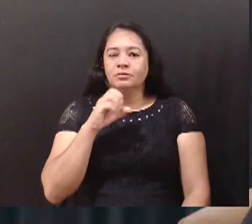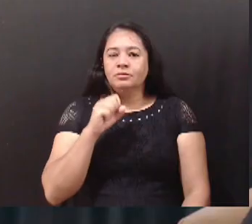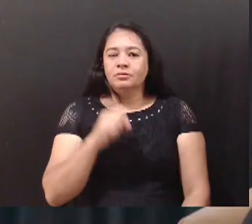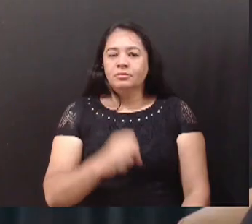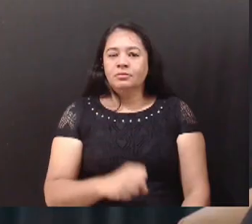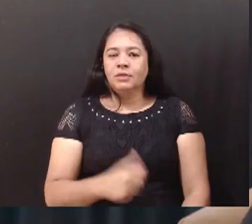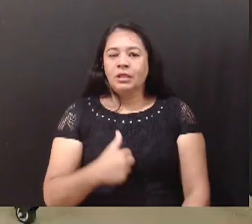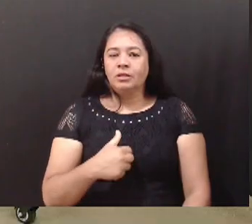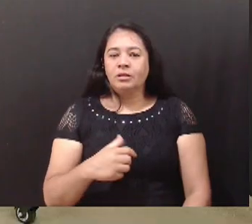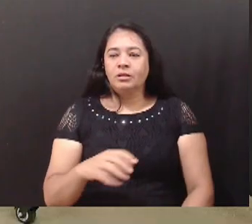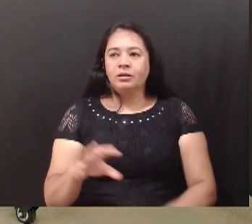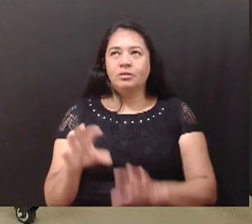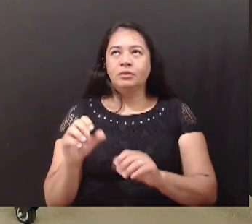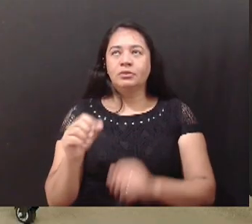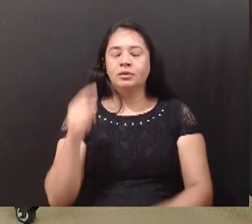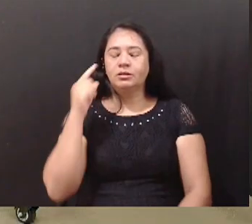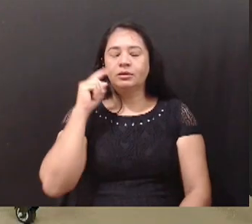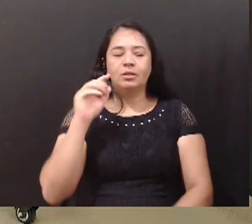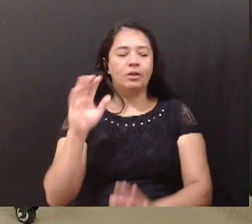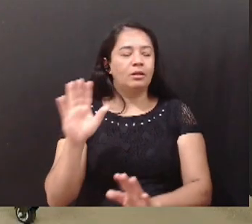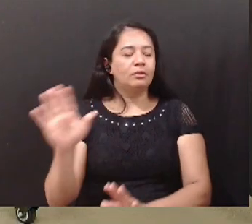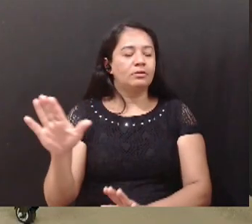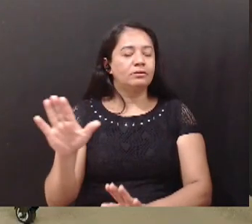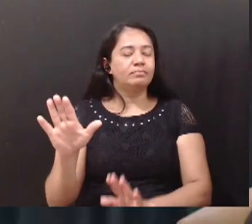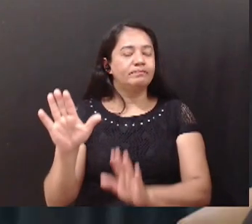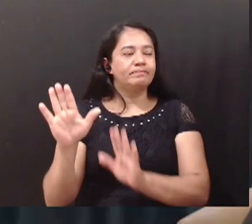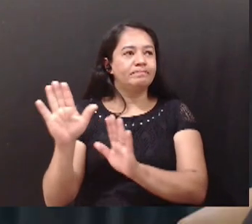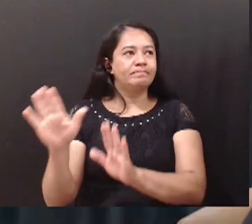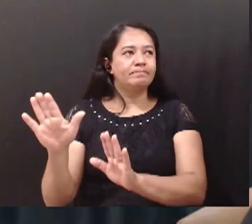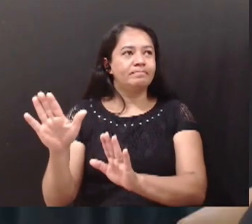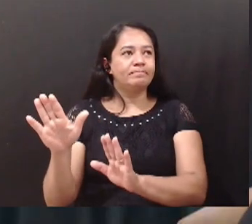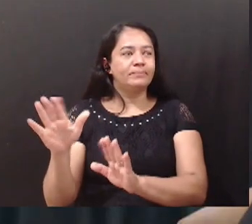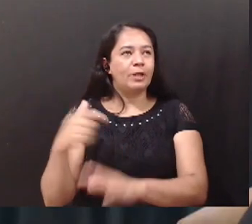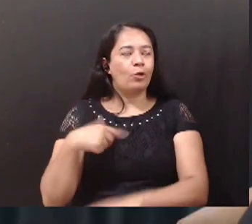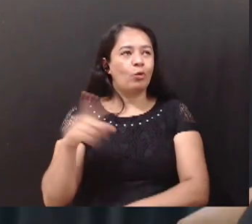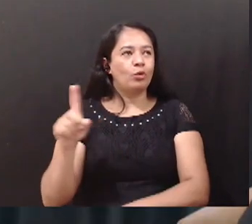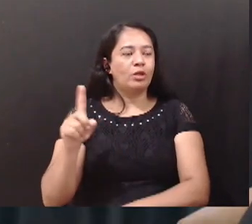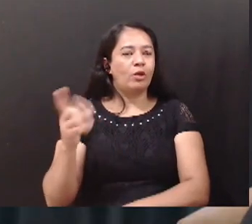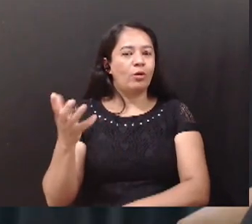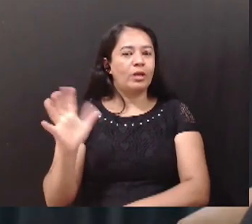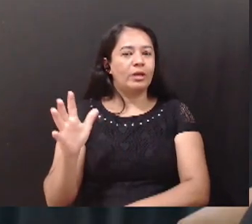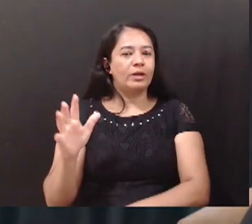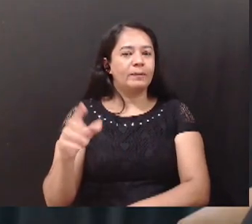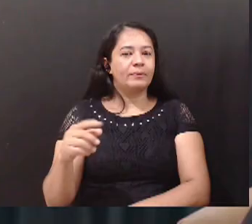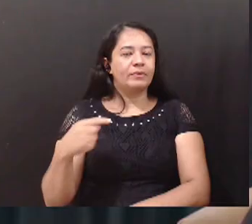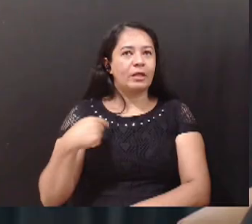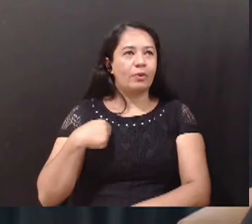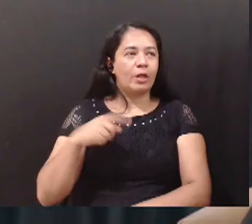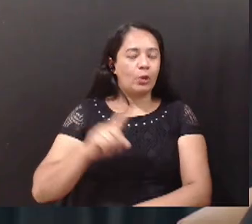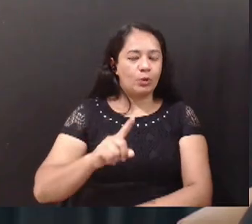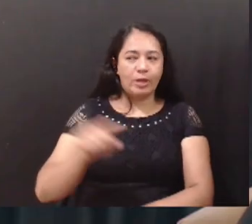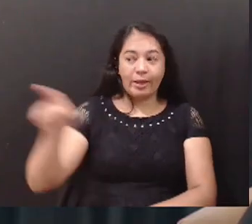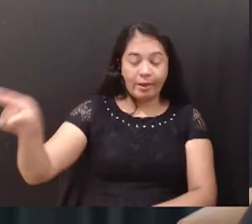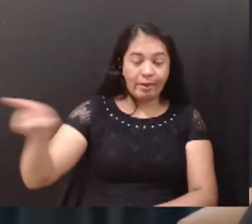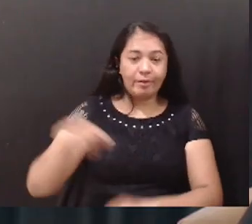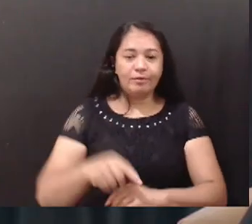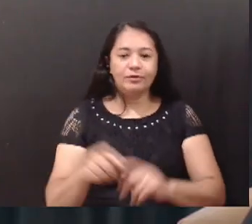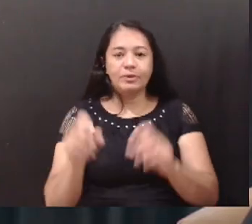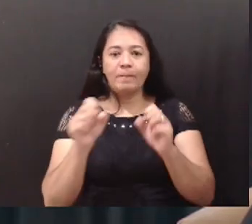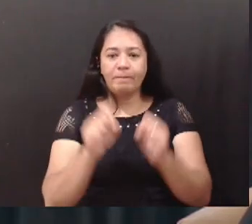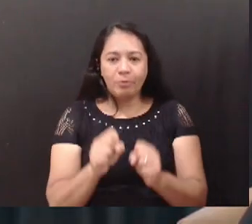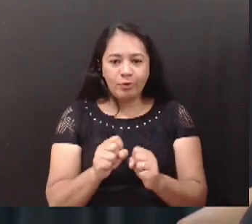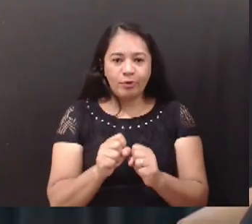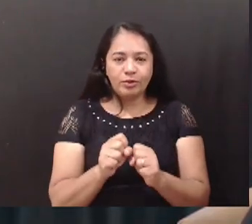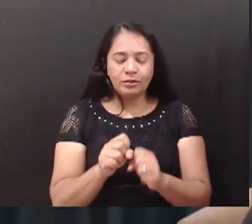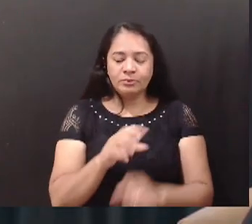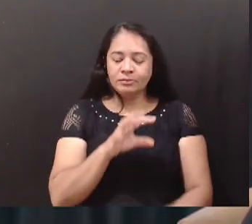esse pensamento, eu não vou, olha, não é sobre mim, é sobre ela. Então, você pode dar uma respirada